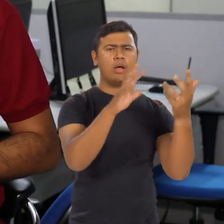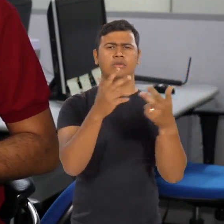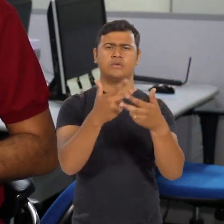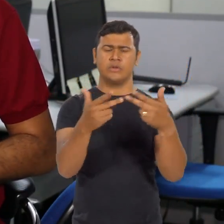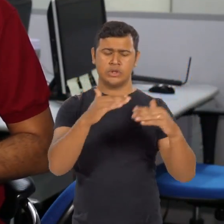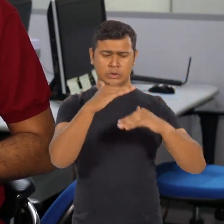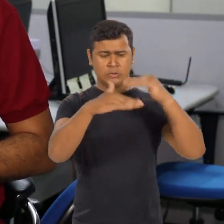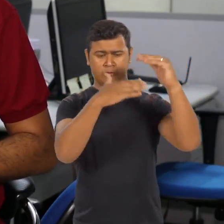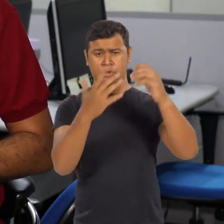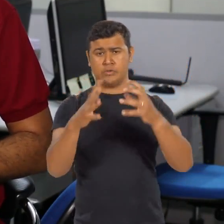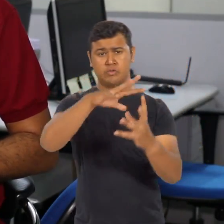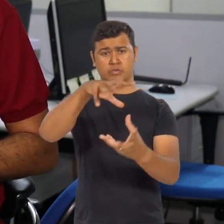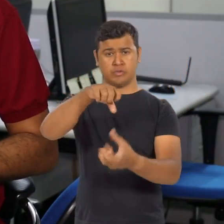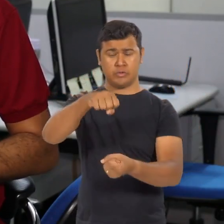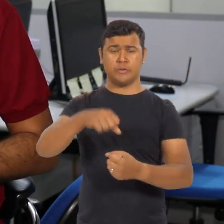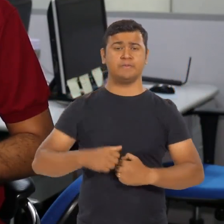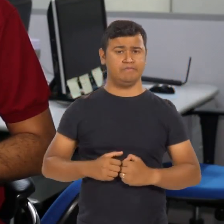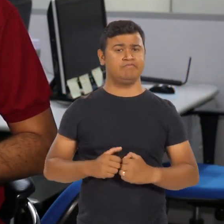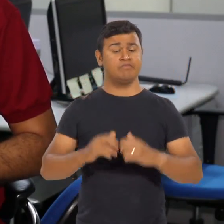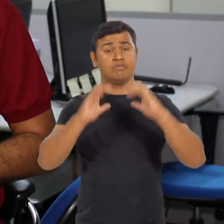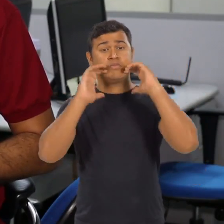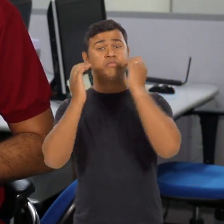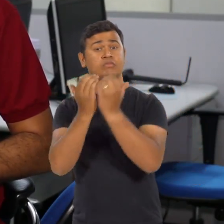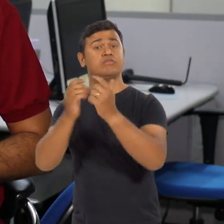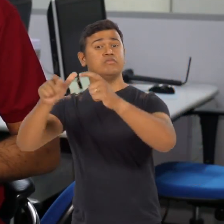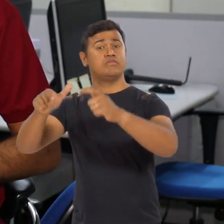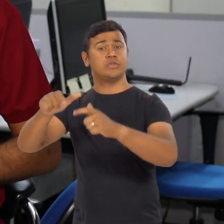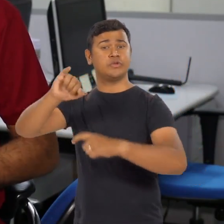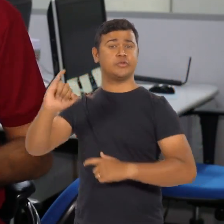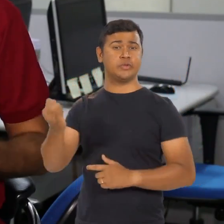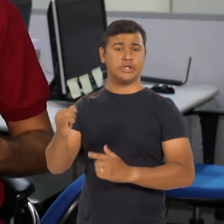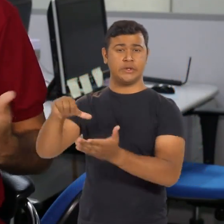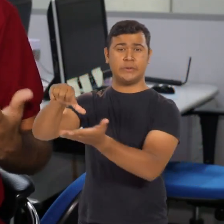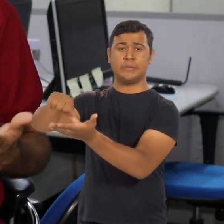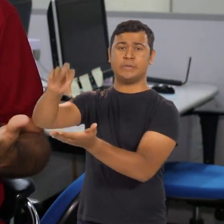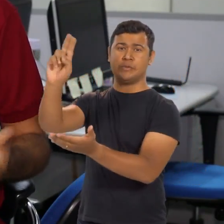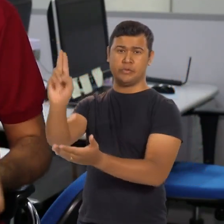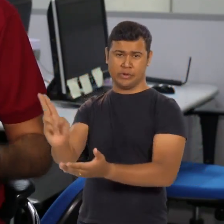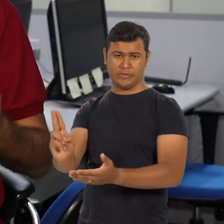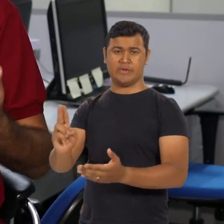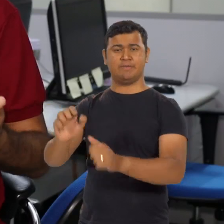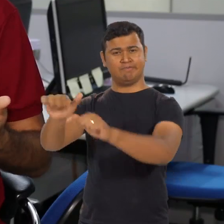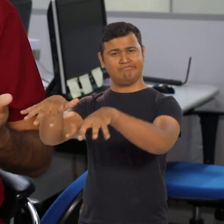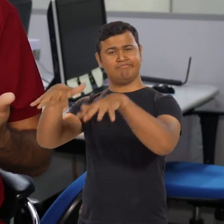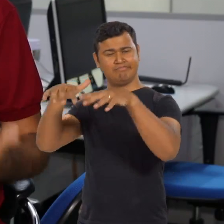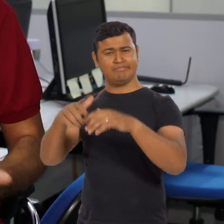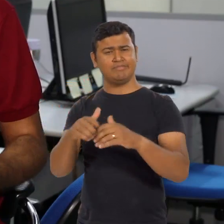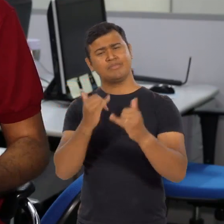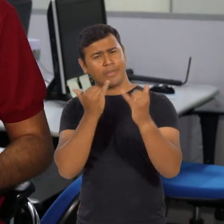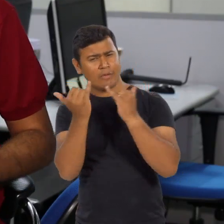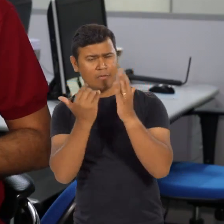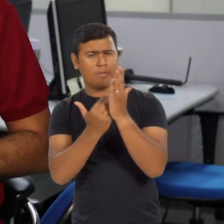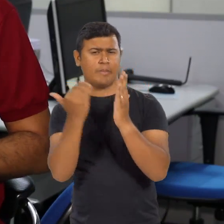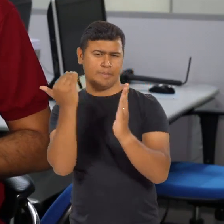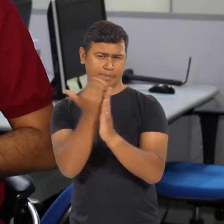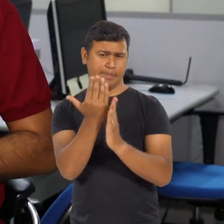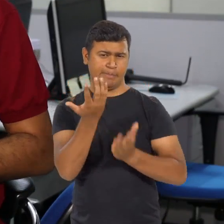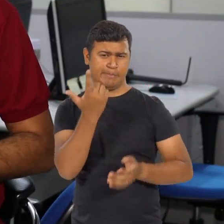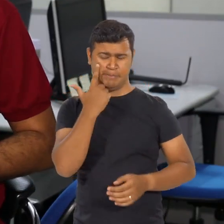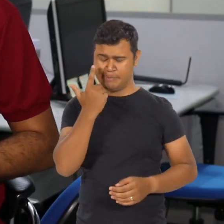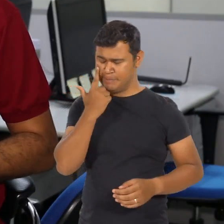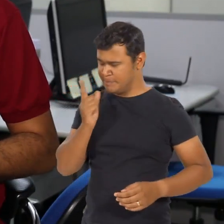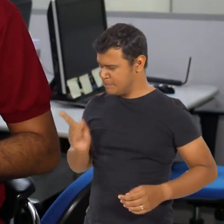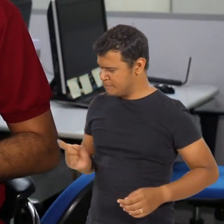climáticas e desenvolvimento sustentável o congresso vai ser realizado no complexo multieventos no campus juazeiro mais